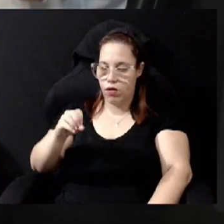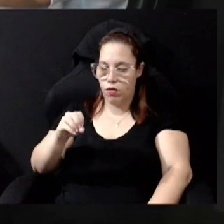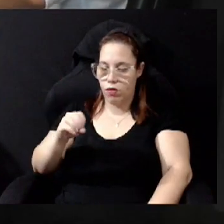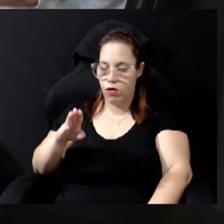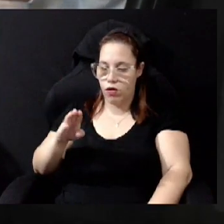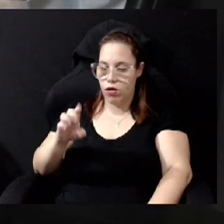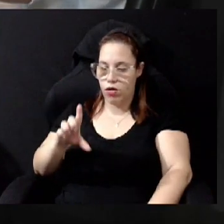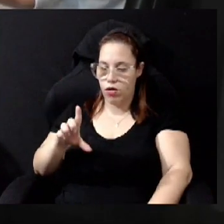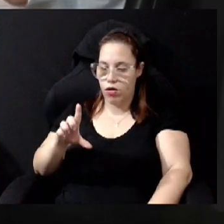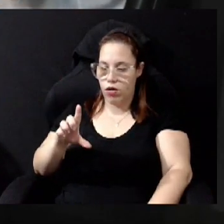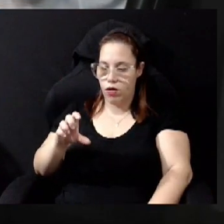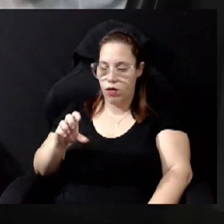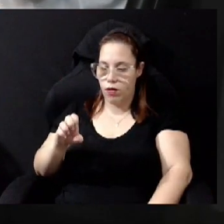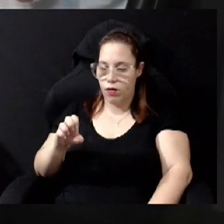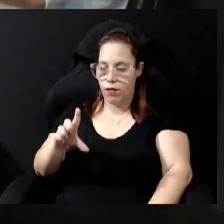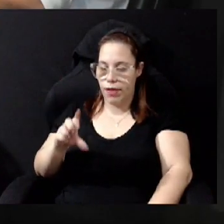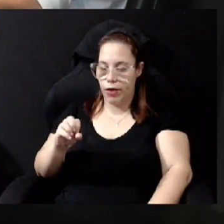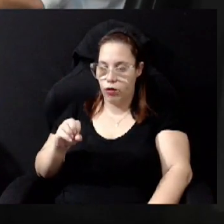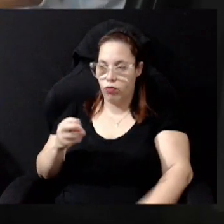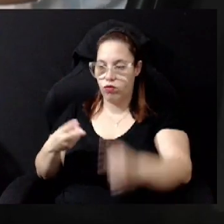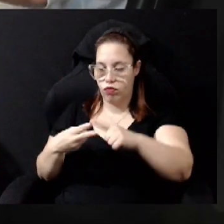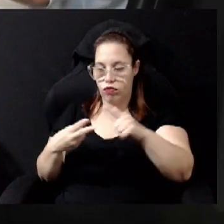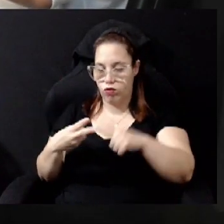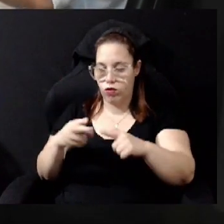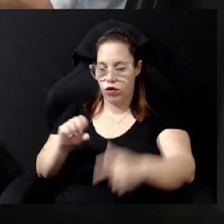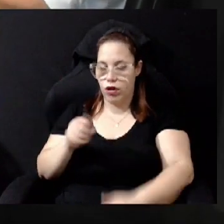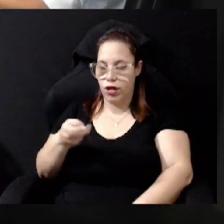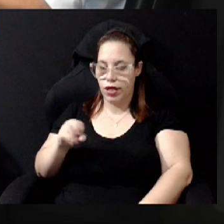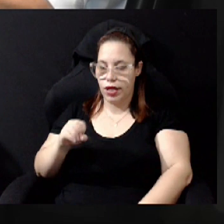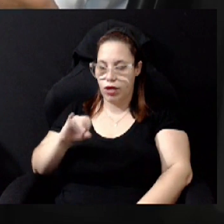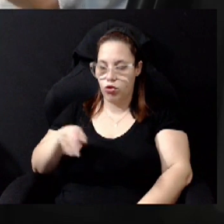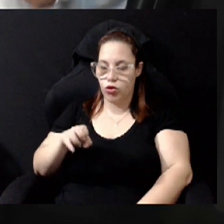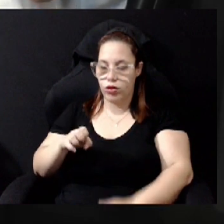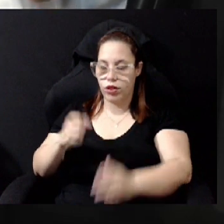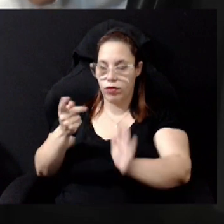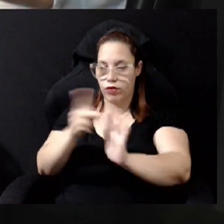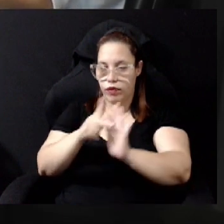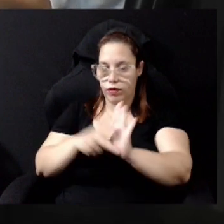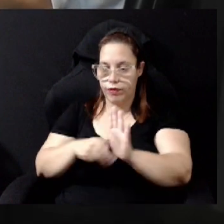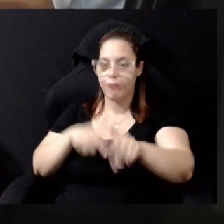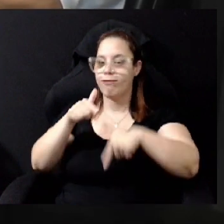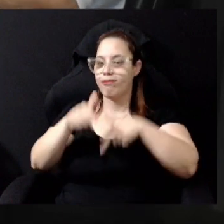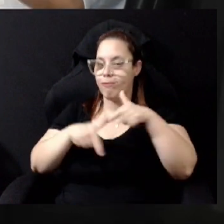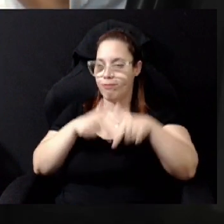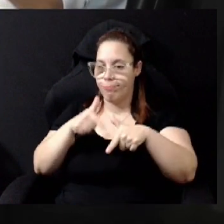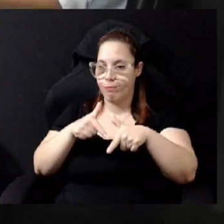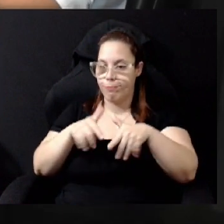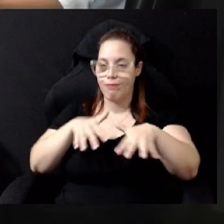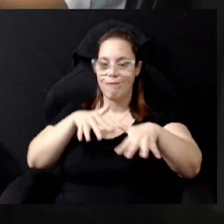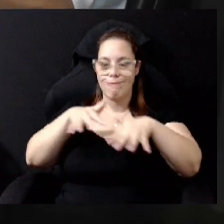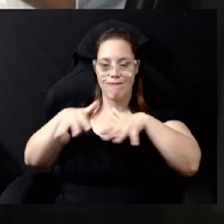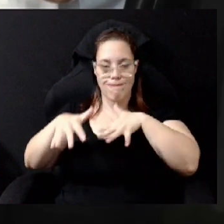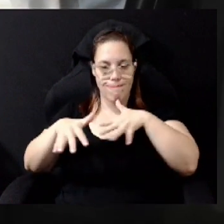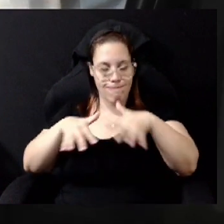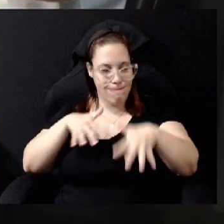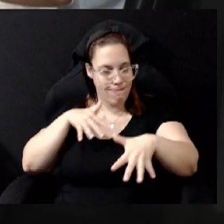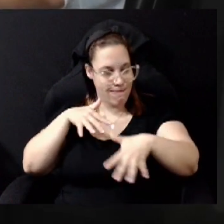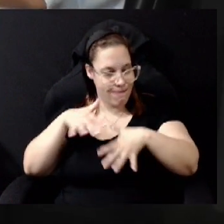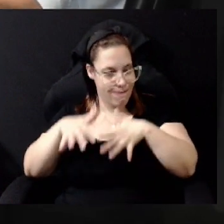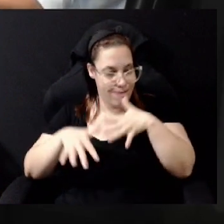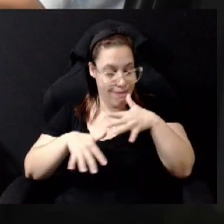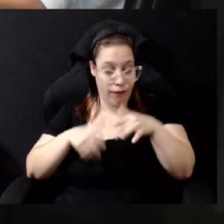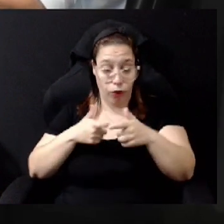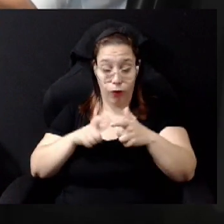trabalhar nas 2 regiões, nós entramos com um projeto de lei, vamos trabalhar, é um trâmite muito grande, é um trabalho muito grande, já vamos